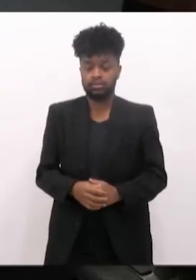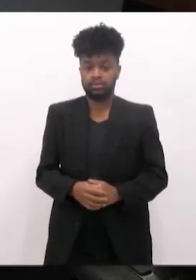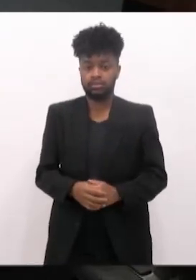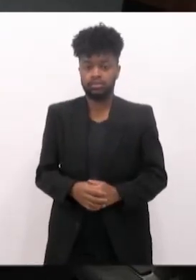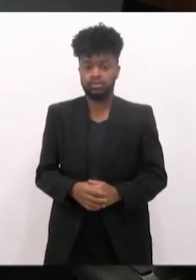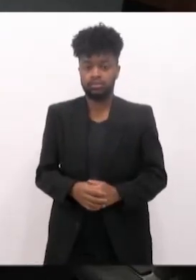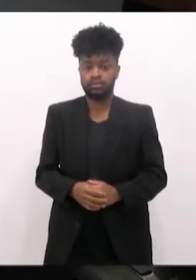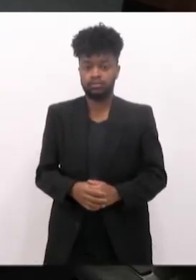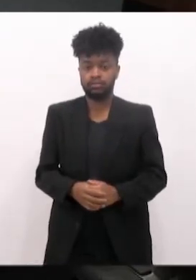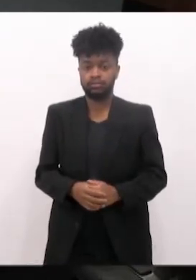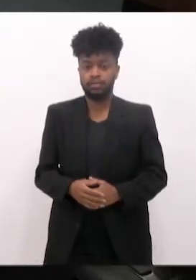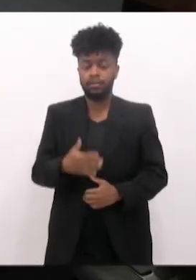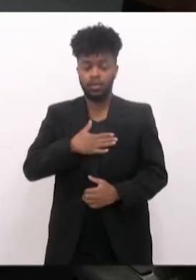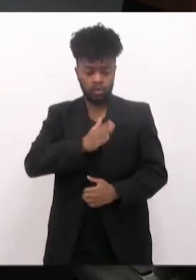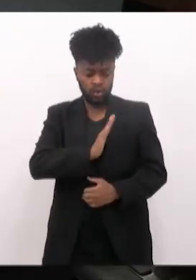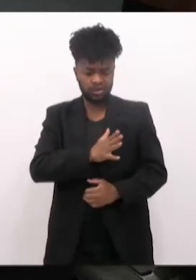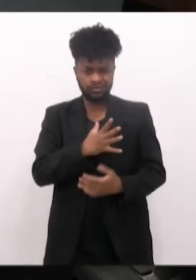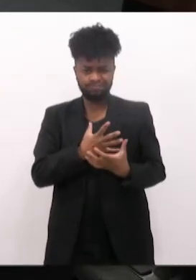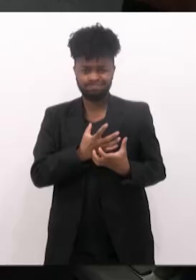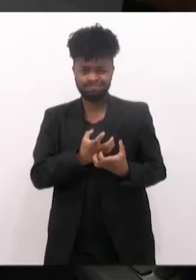com o coração muito partido.